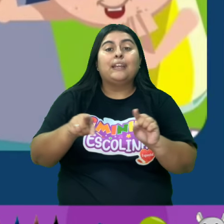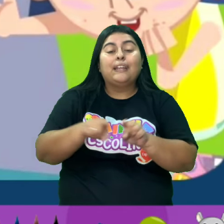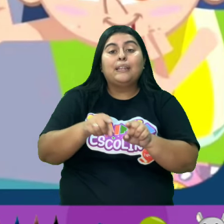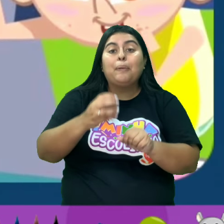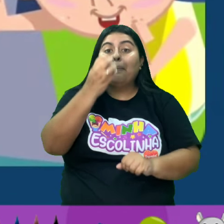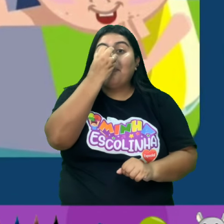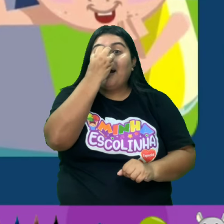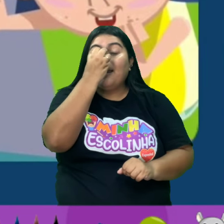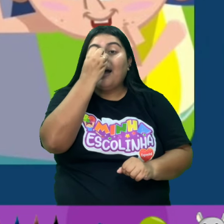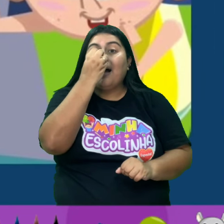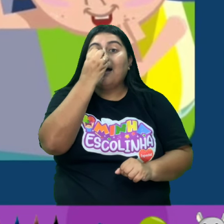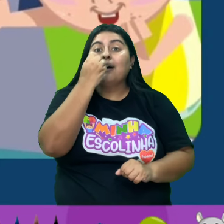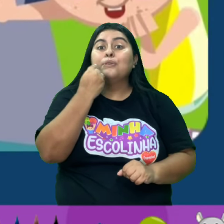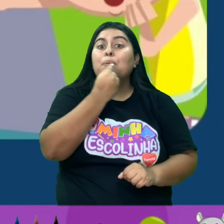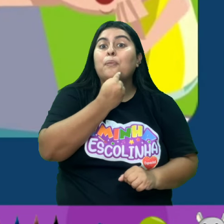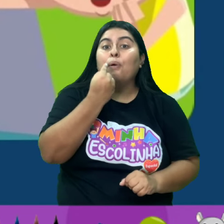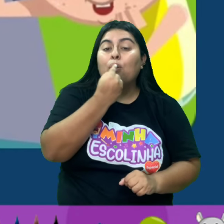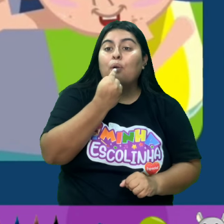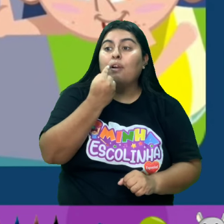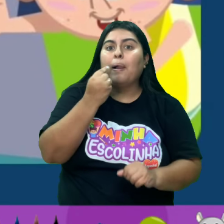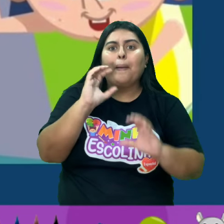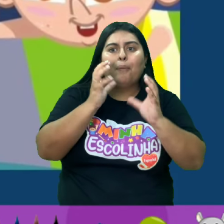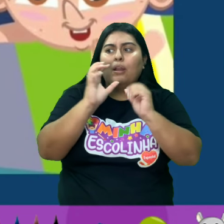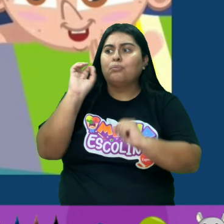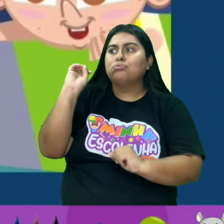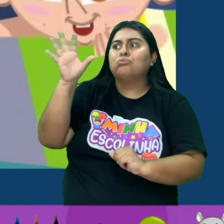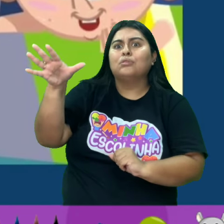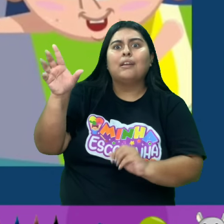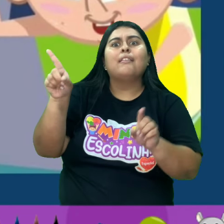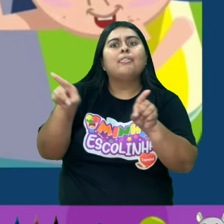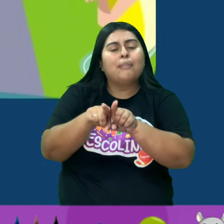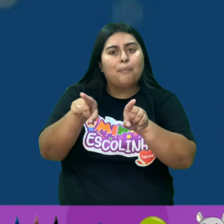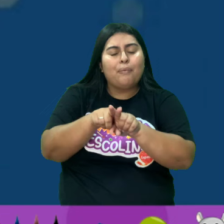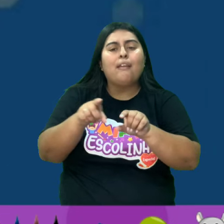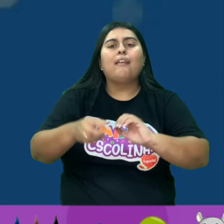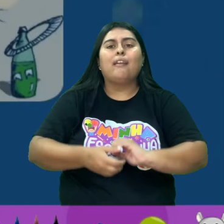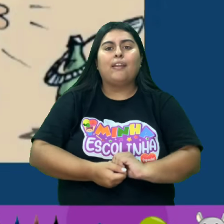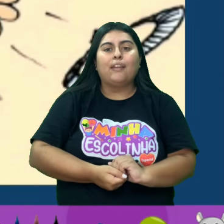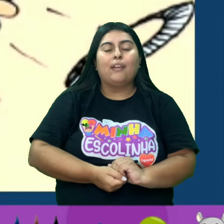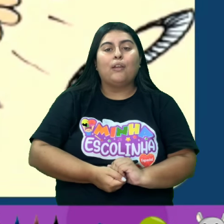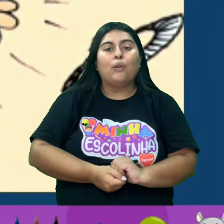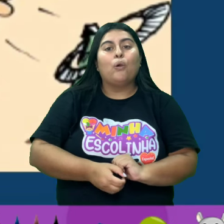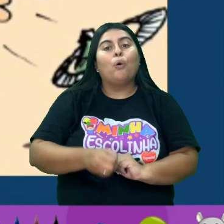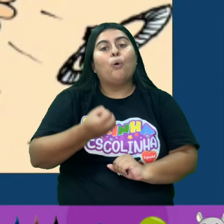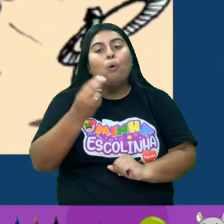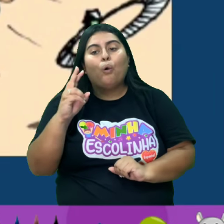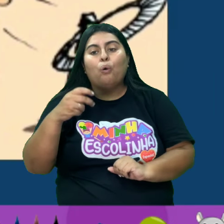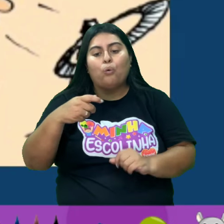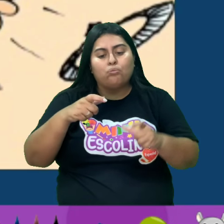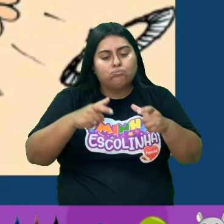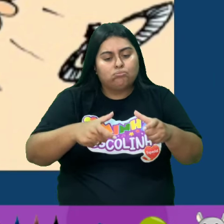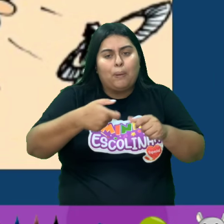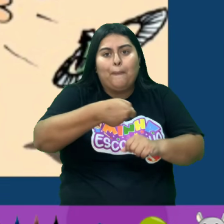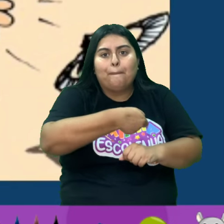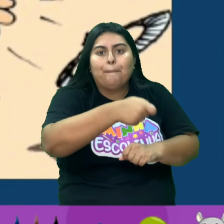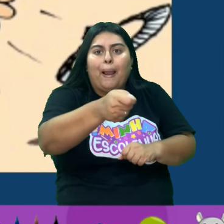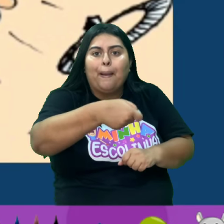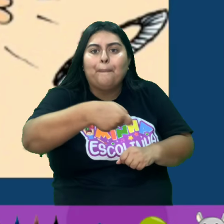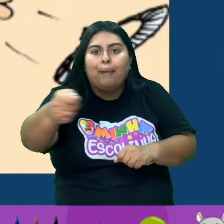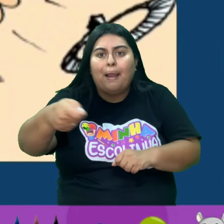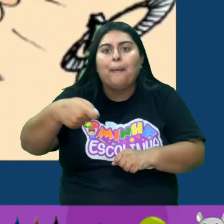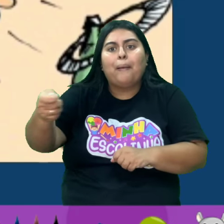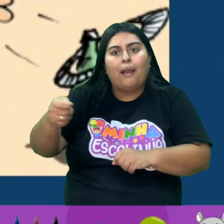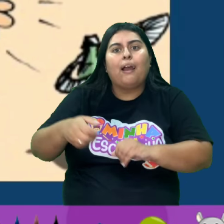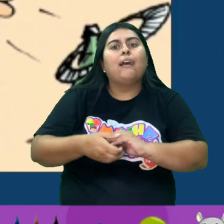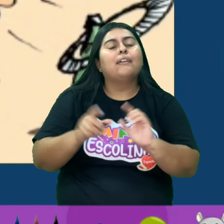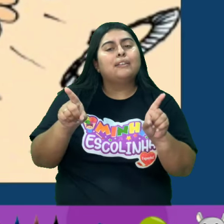palhaço? Também é uma brincadeira junina. E quem já brincou de argolas?